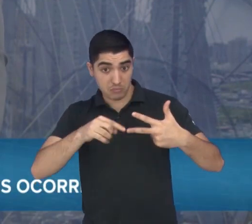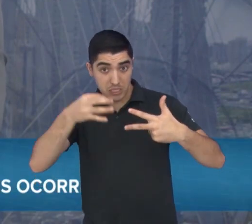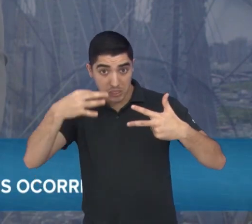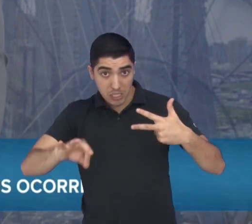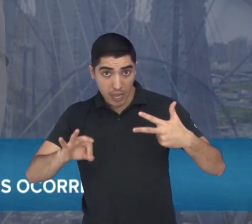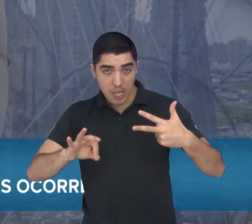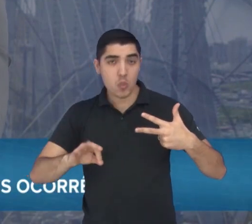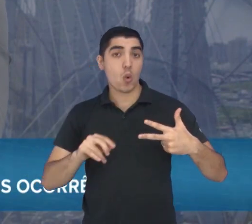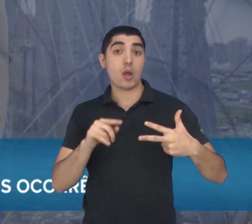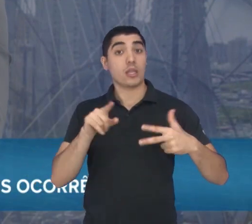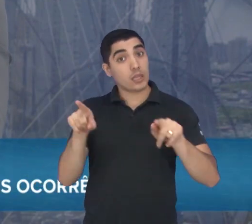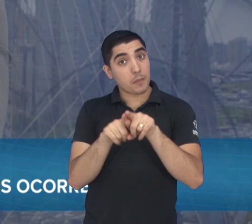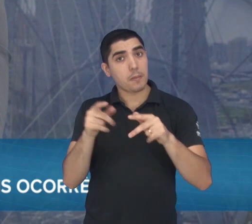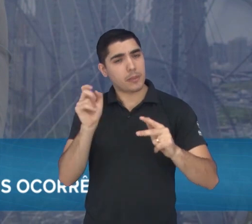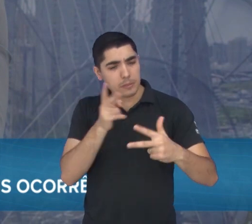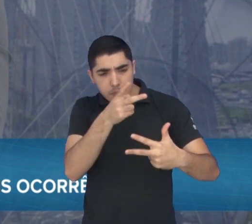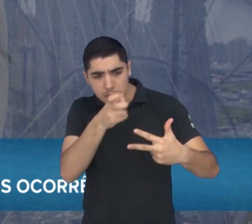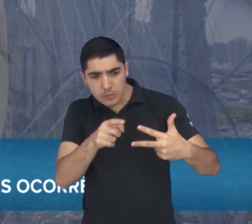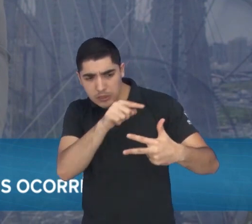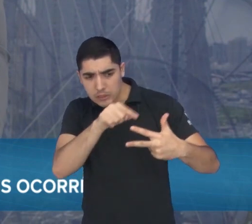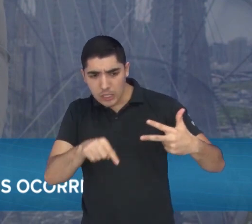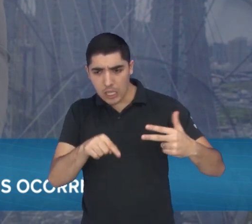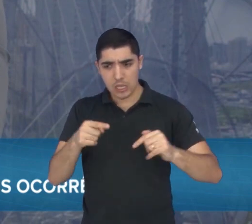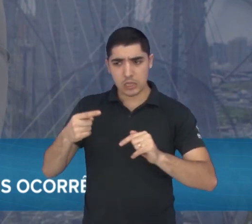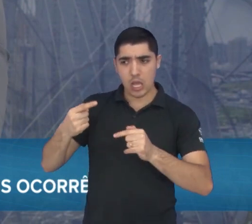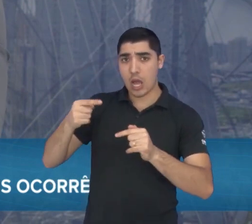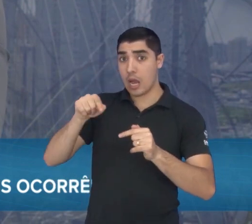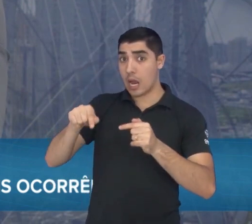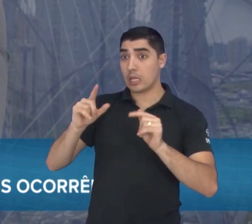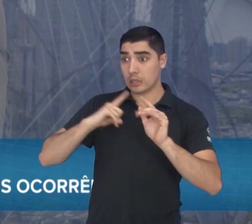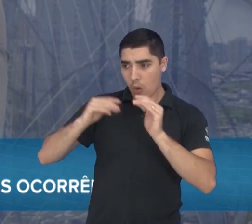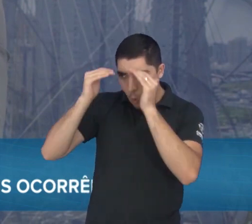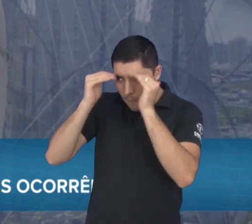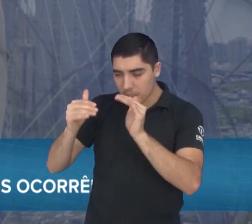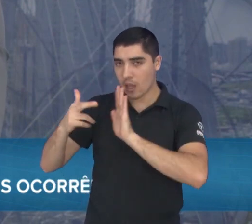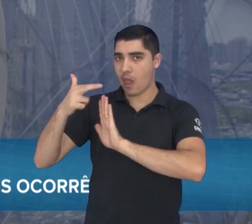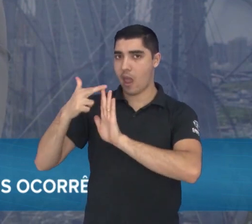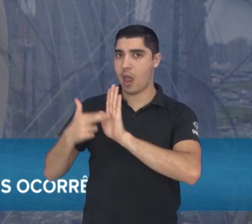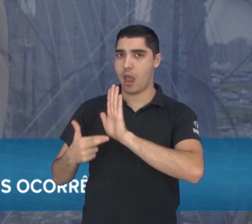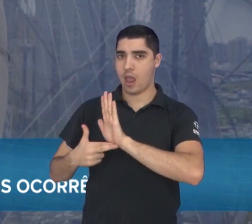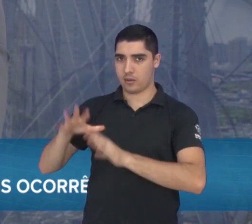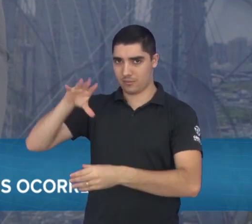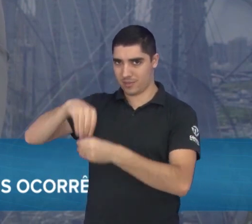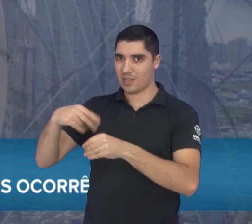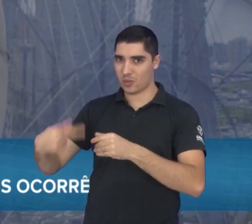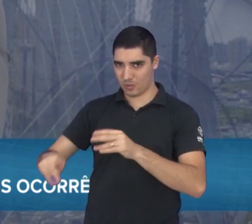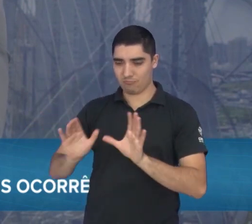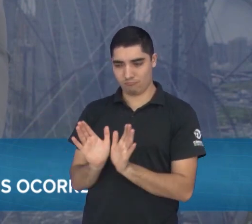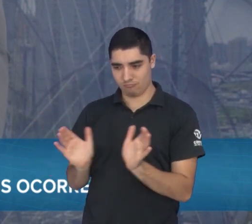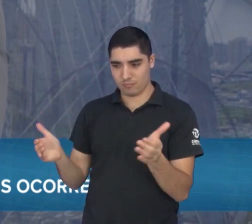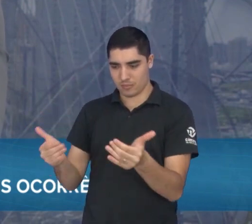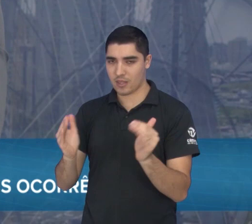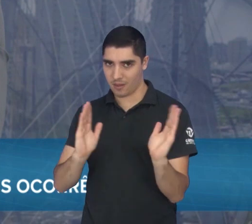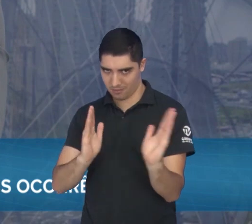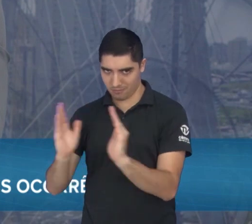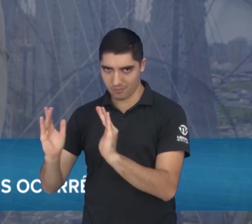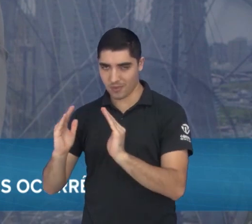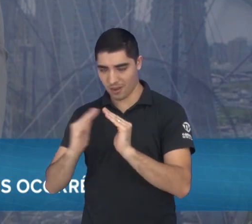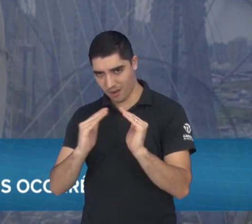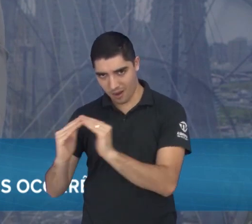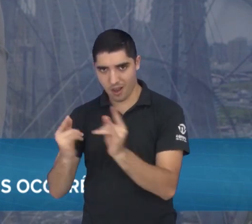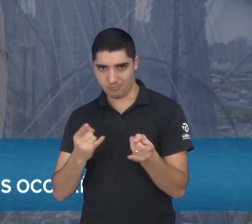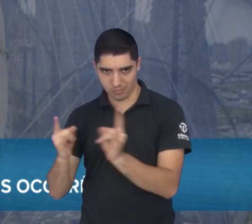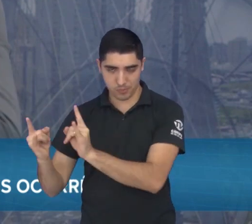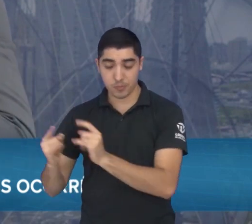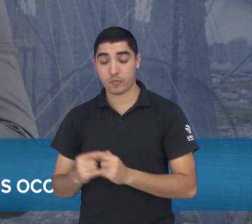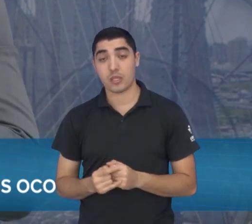do condomínio. Com crianças especificamente, a gente tem que fazer um trabalho educativo, um trabalho pedagógico, lúdico, para